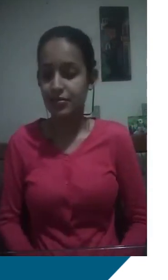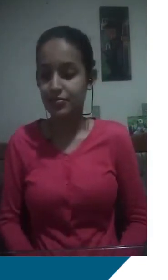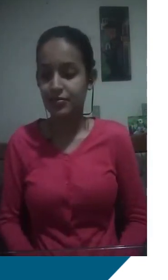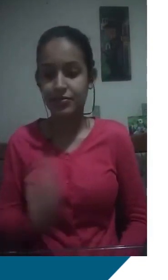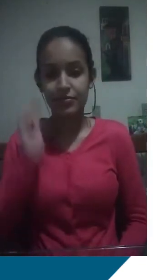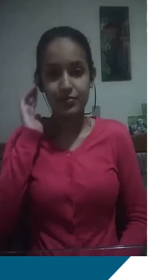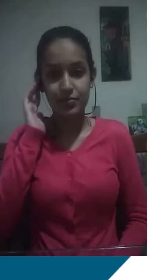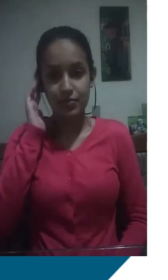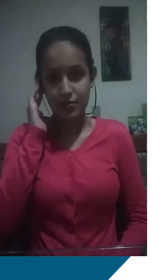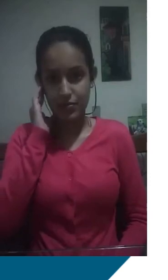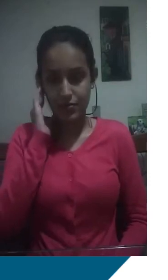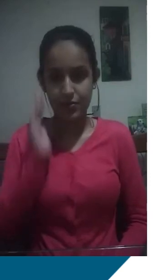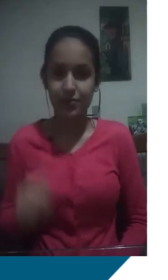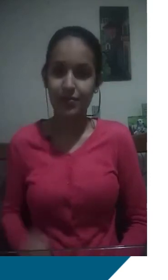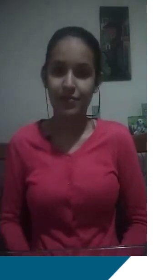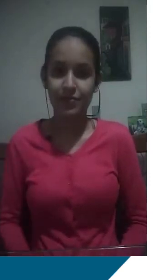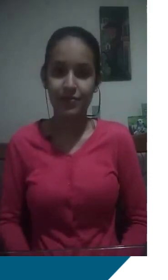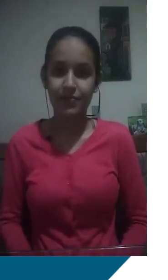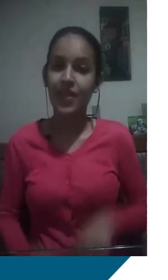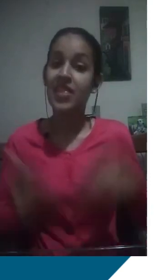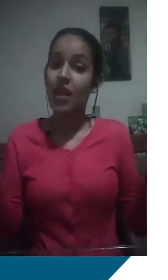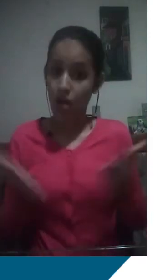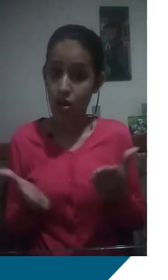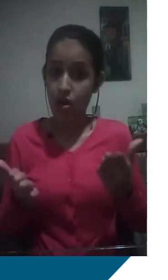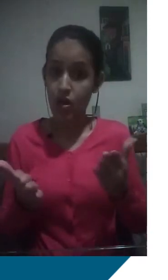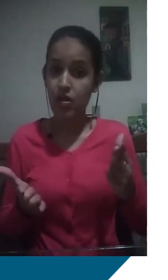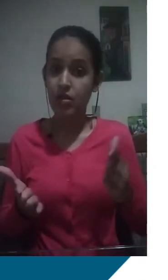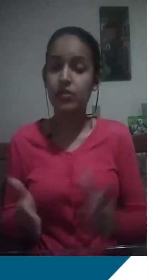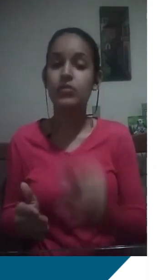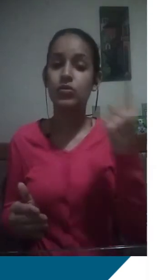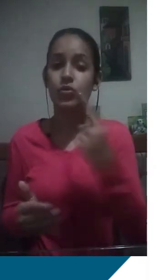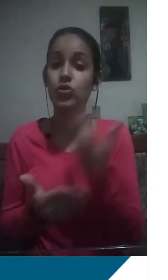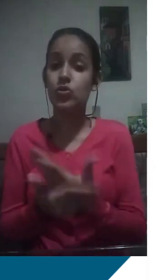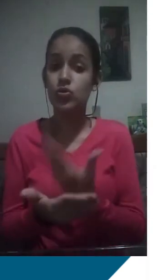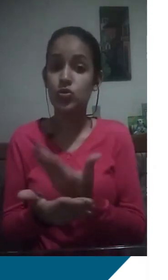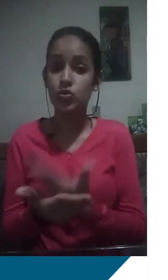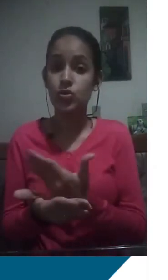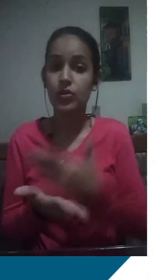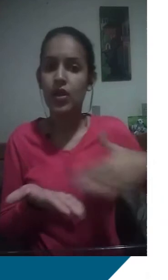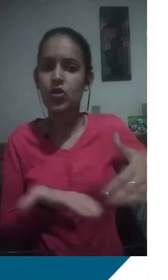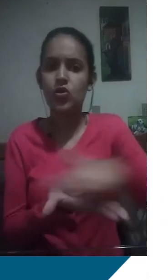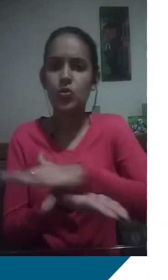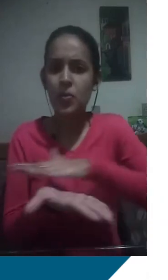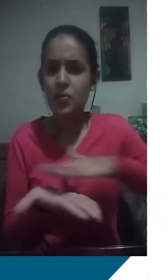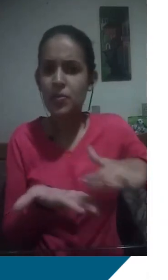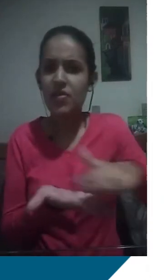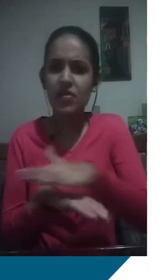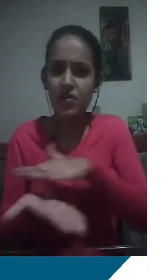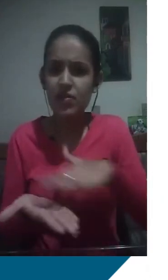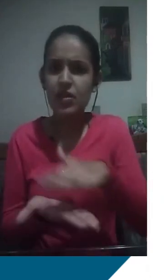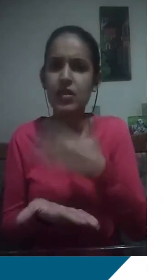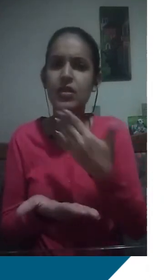estudar uma superfície. Ou seja, a gente está preocupado com uma variação de área. Né? Então aqui eu tenho